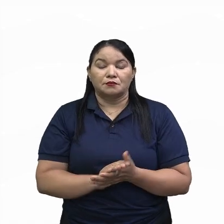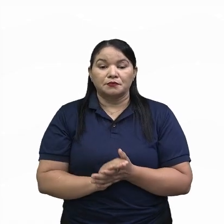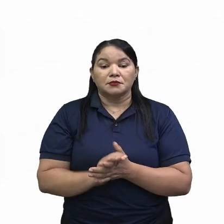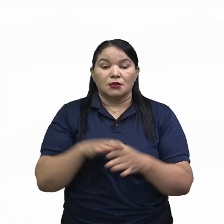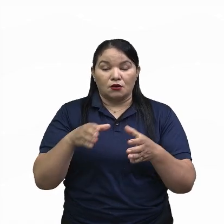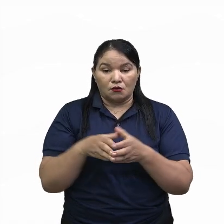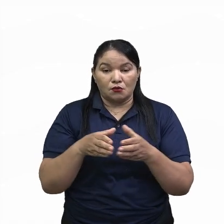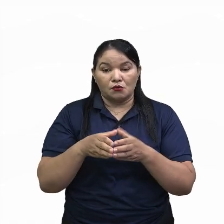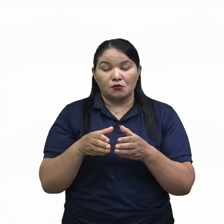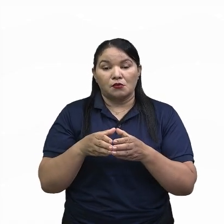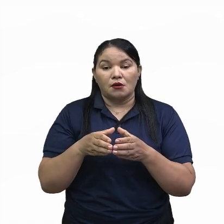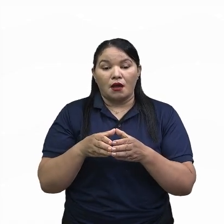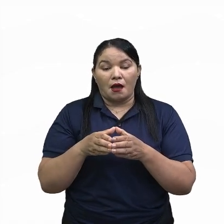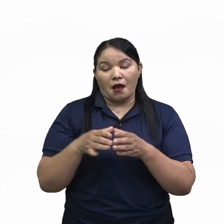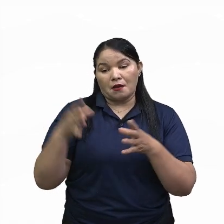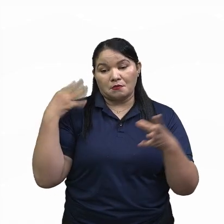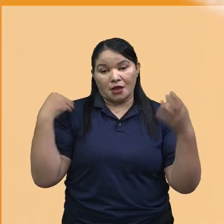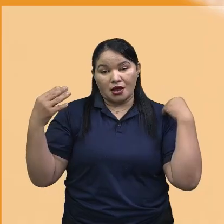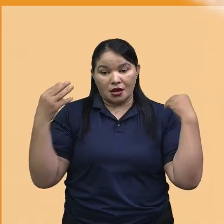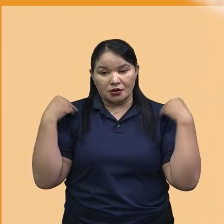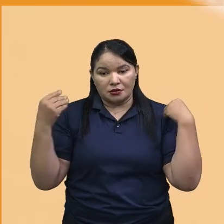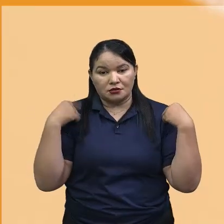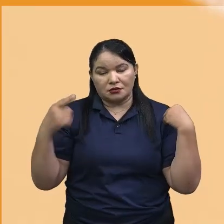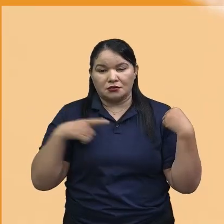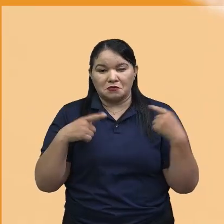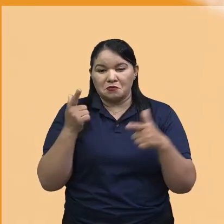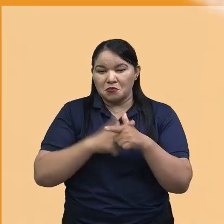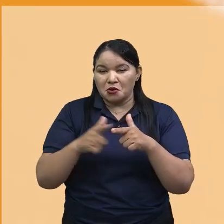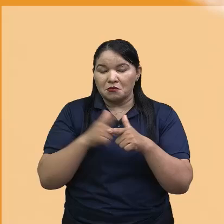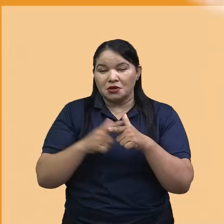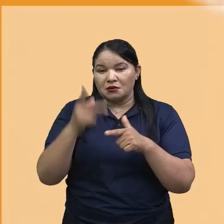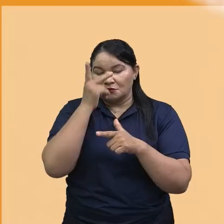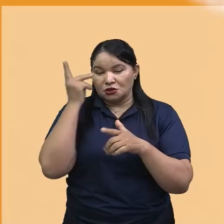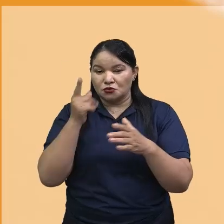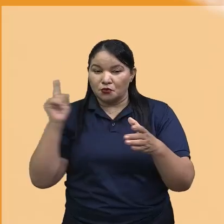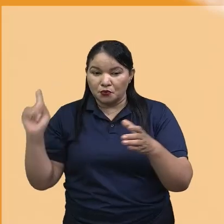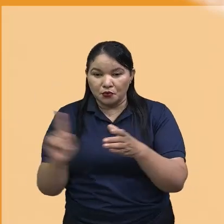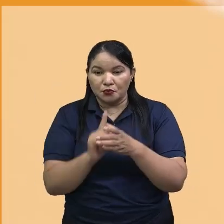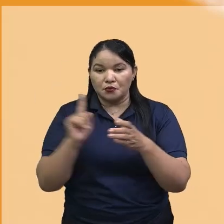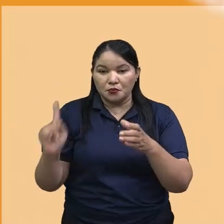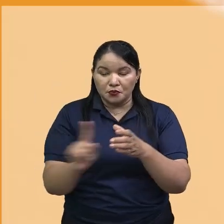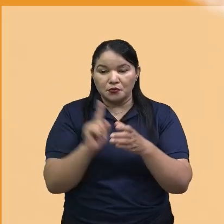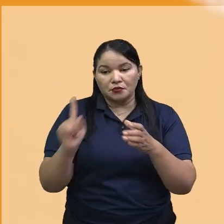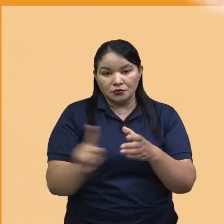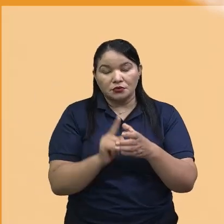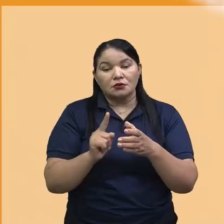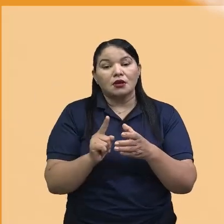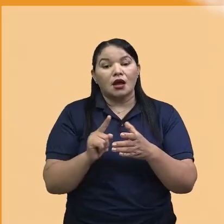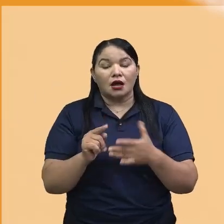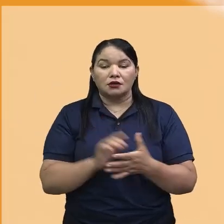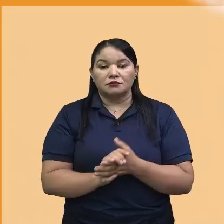seu contingente de conseguir atrair pessoas, muitos desses ex-escravizados ou descendentes